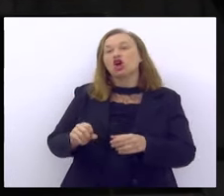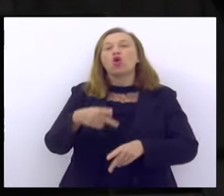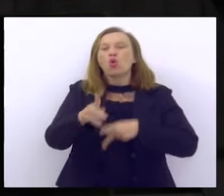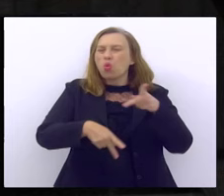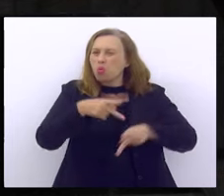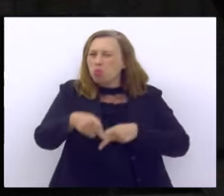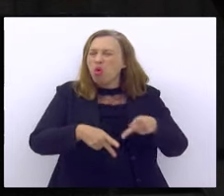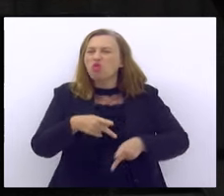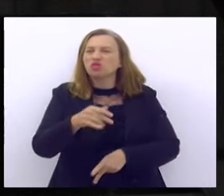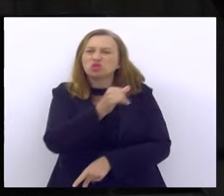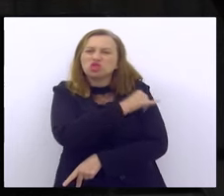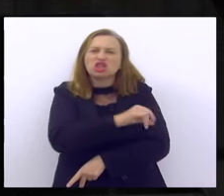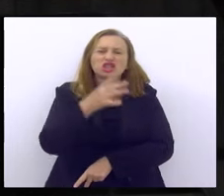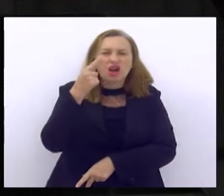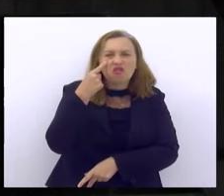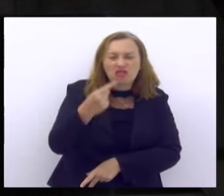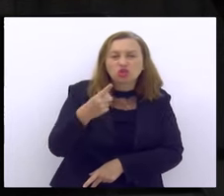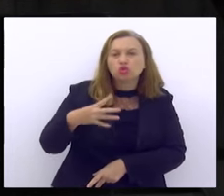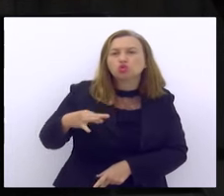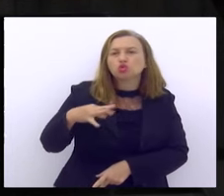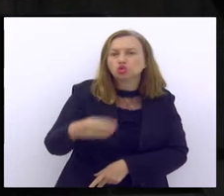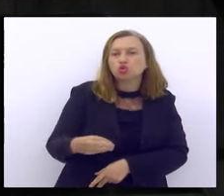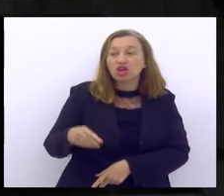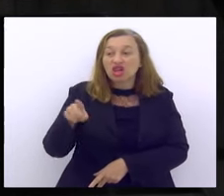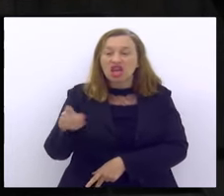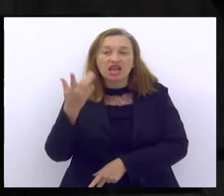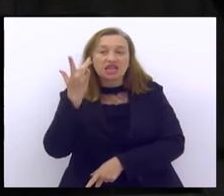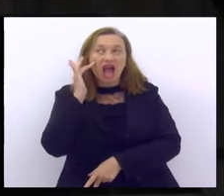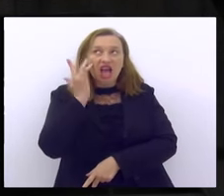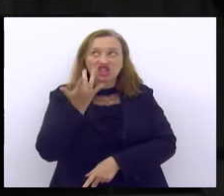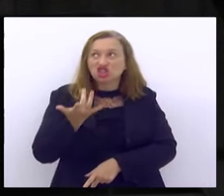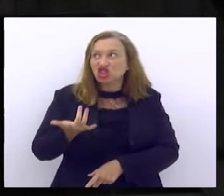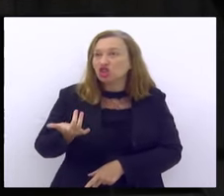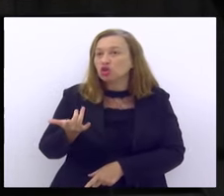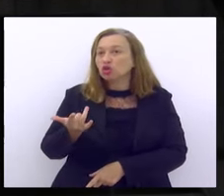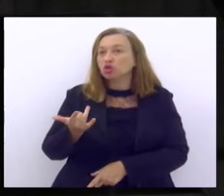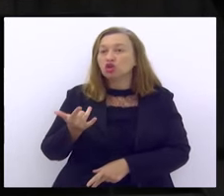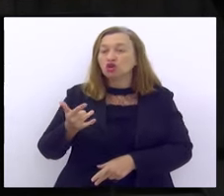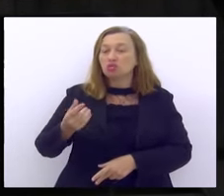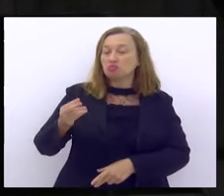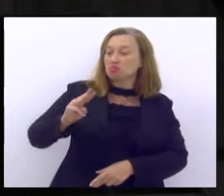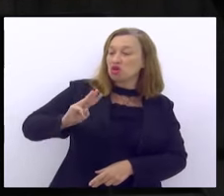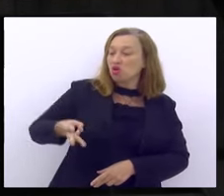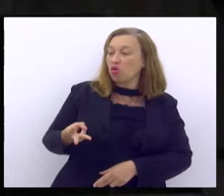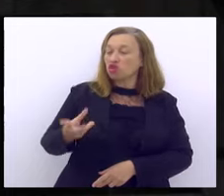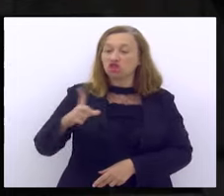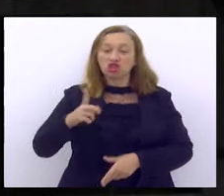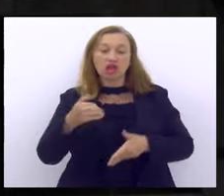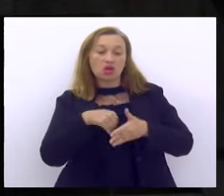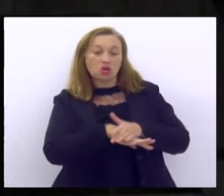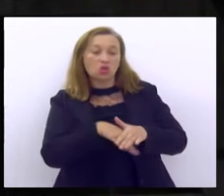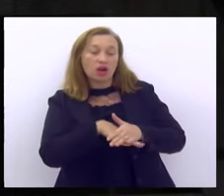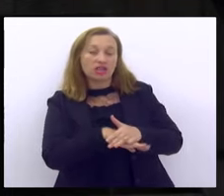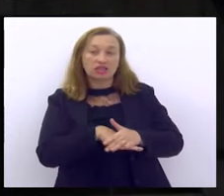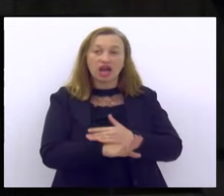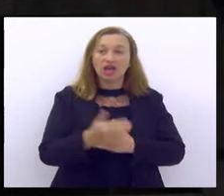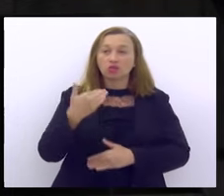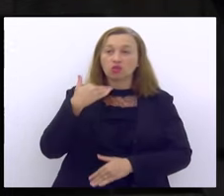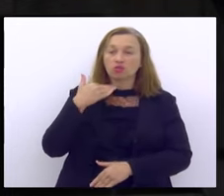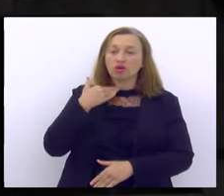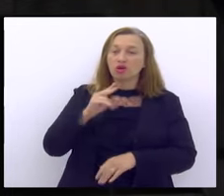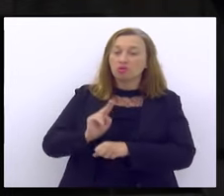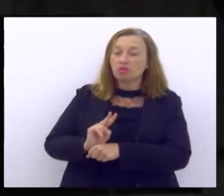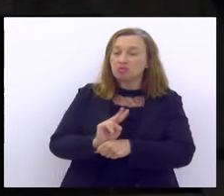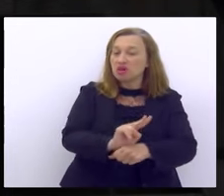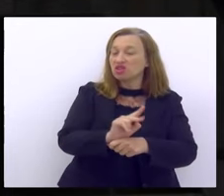Rio de Janeiro está vendo tudo. E ele está achando que com os bilhões que ele tem lá na conta, pelos empréstimos